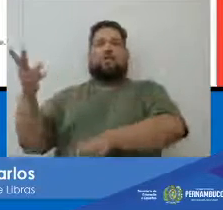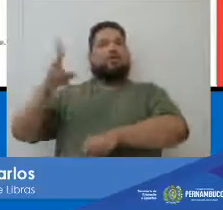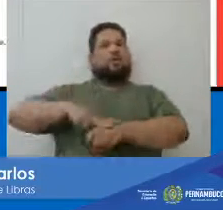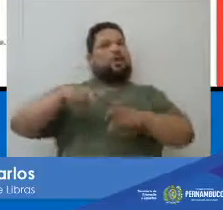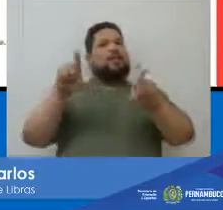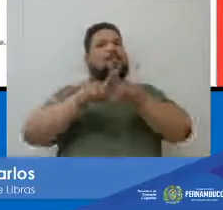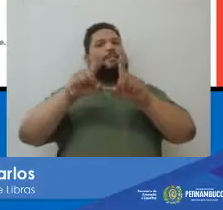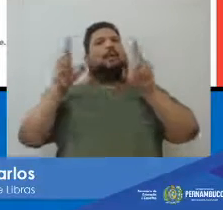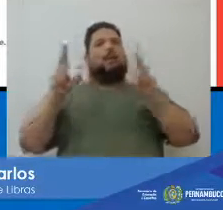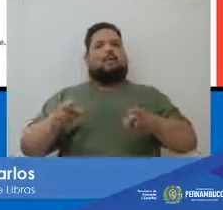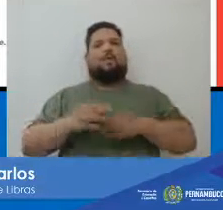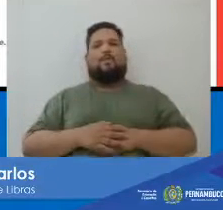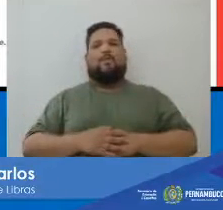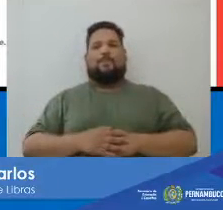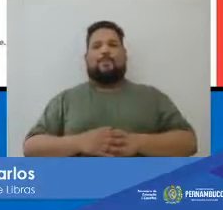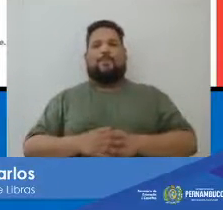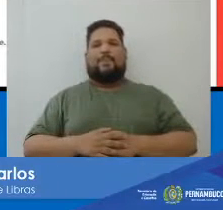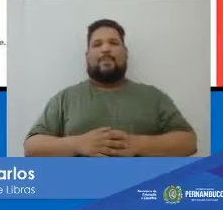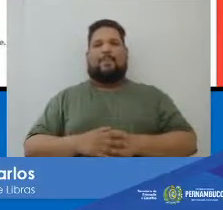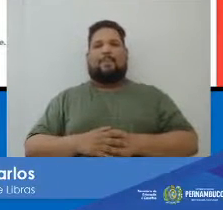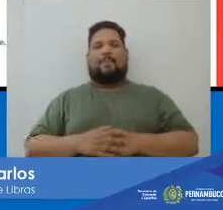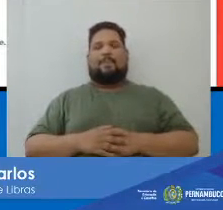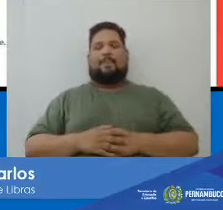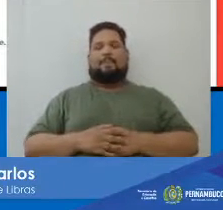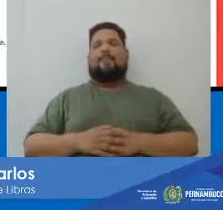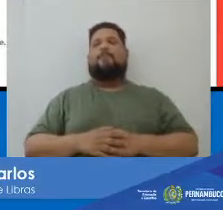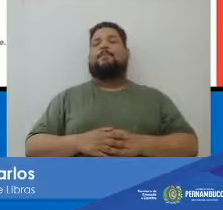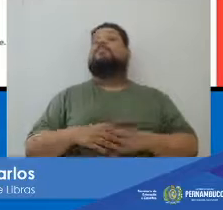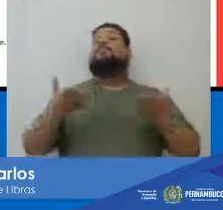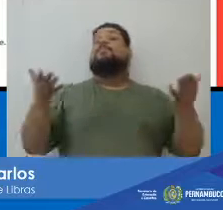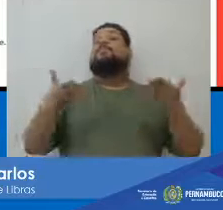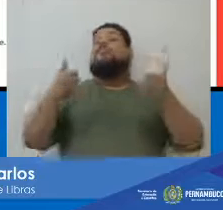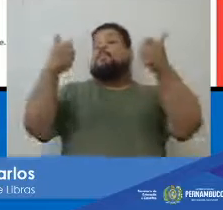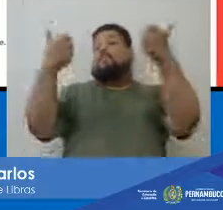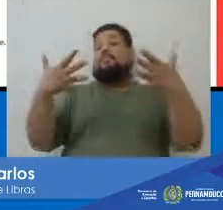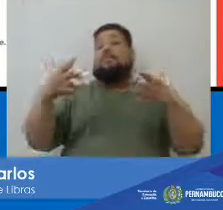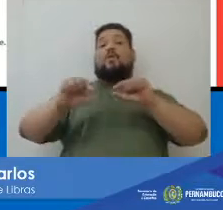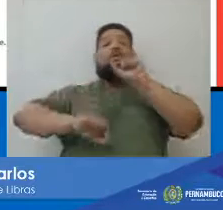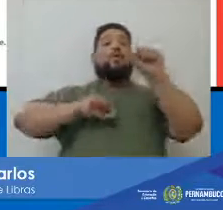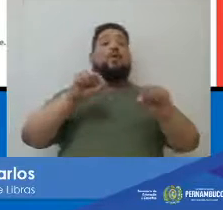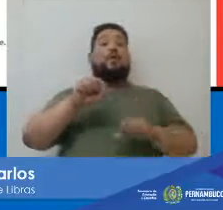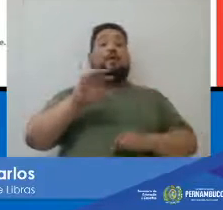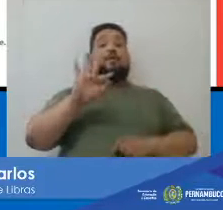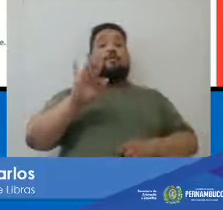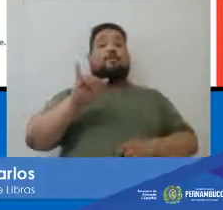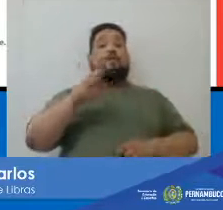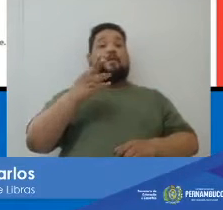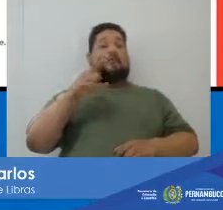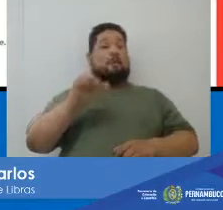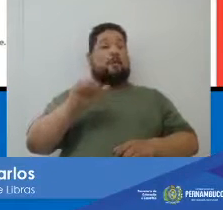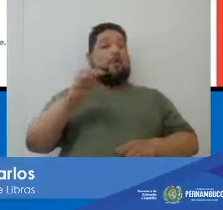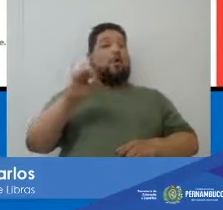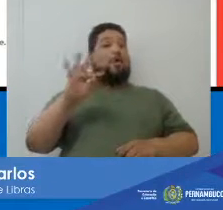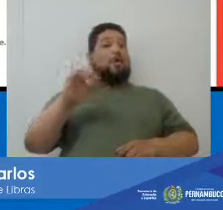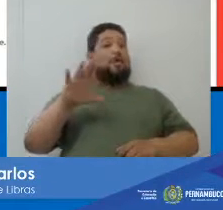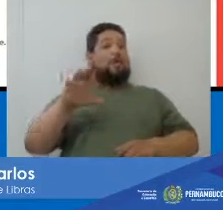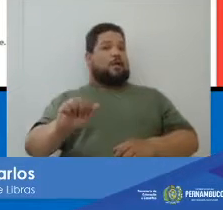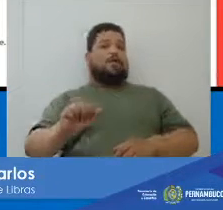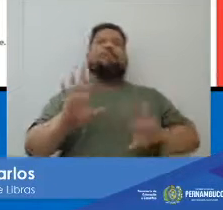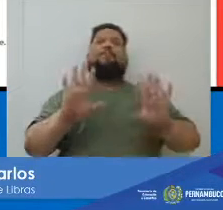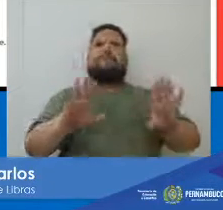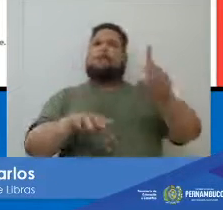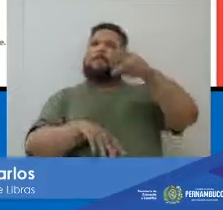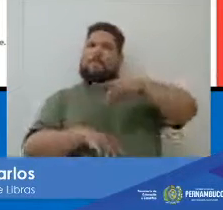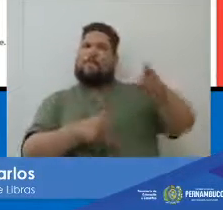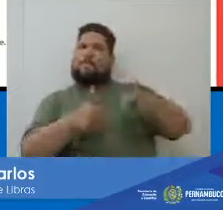E aí, a gente vai começar a falar um pouquinho sobre a fibra óptica, certo, gente? Então, professor, o senhor começou a falar aí